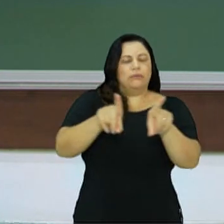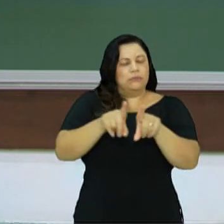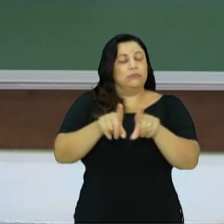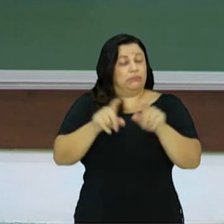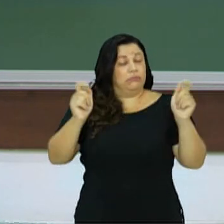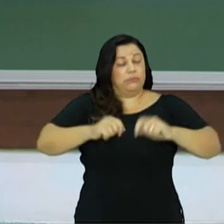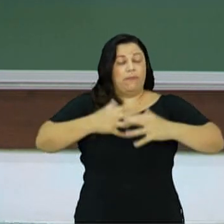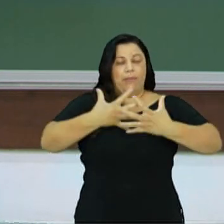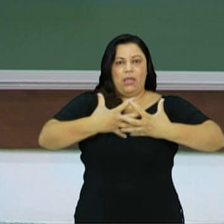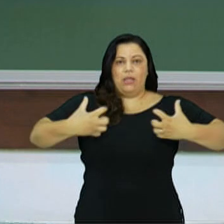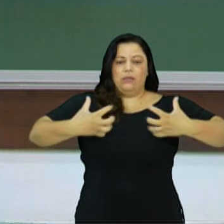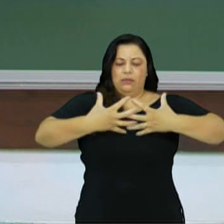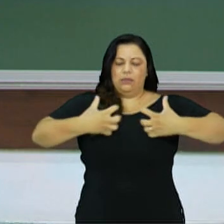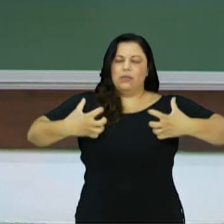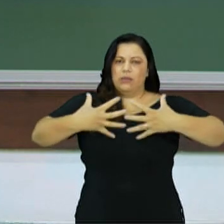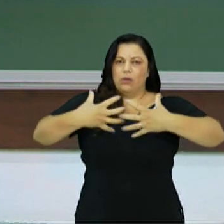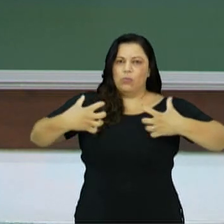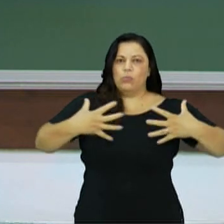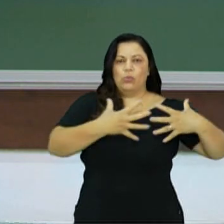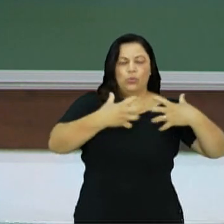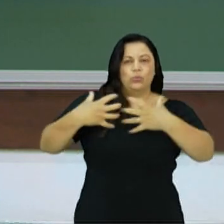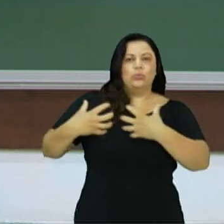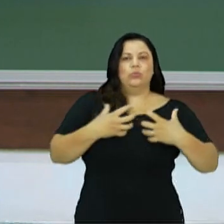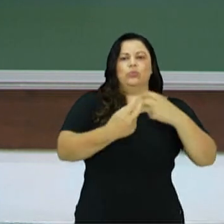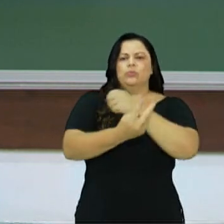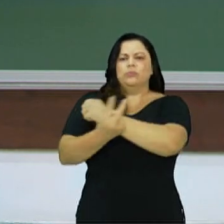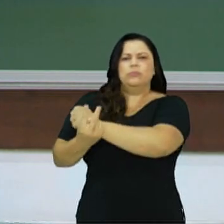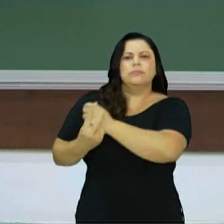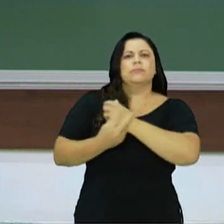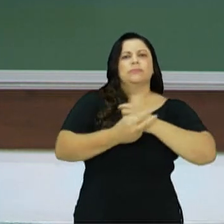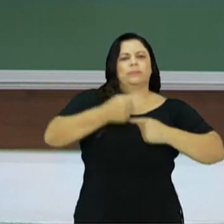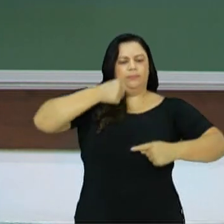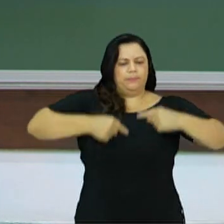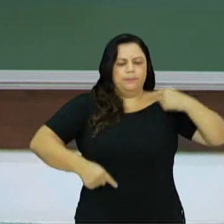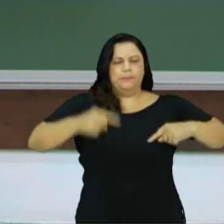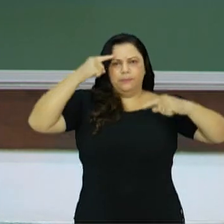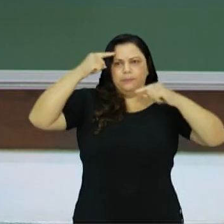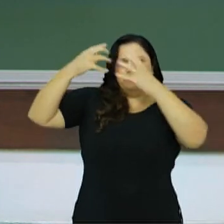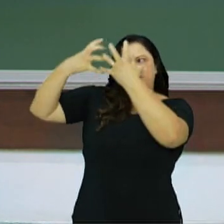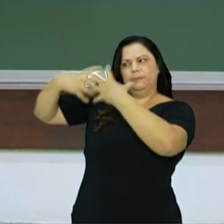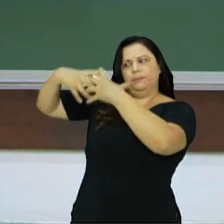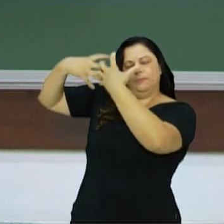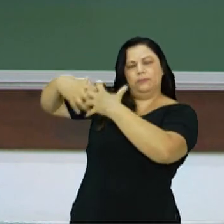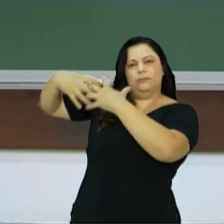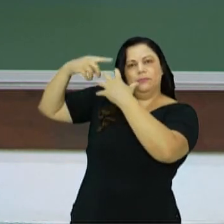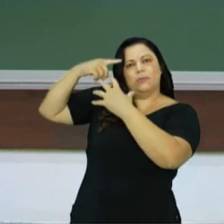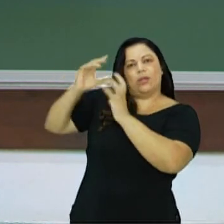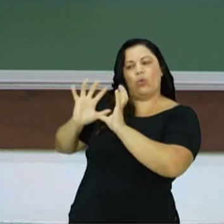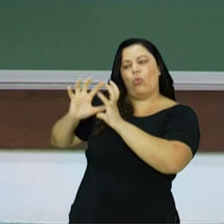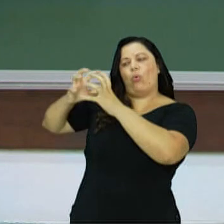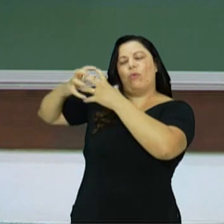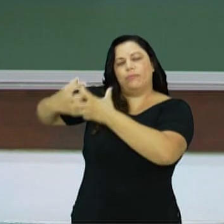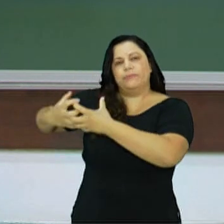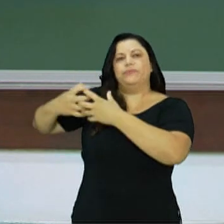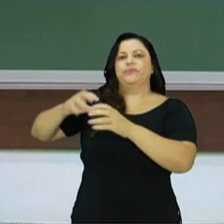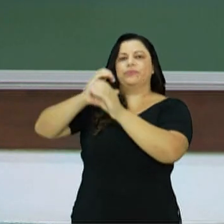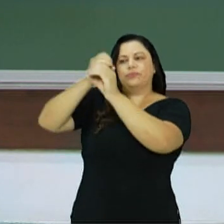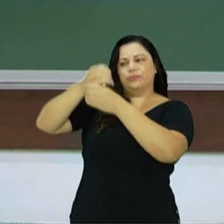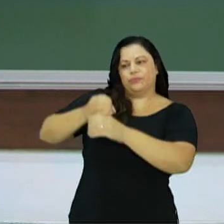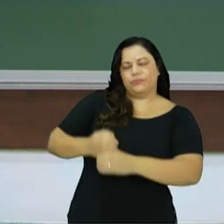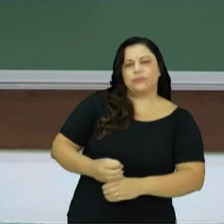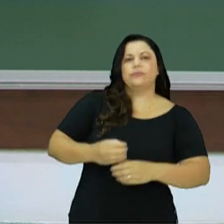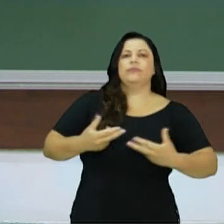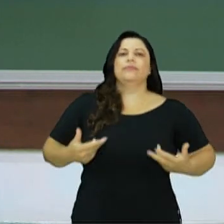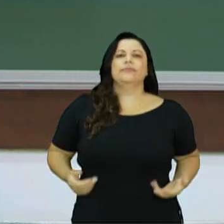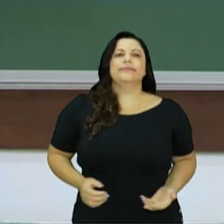aos músculos, né? Proteção de órgãos, né? Principalmente lá crânio, caixa torácica, coluna vertebral, né?